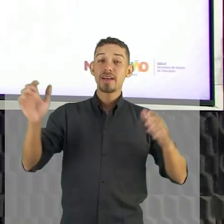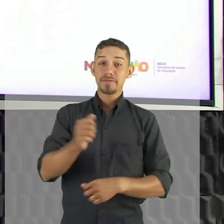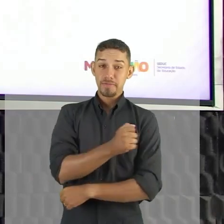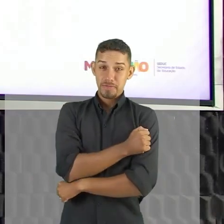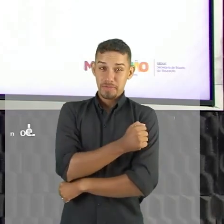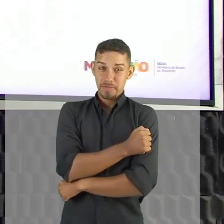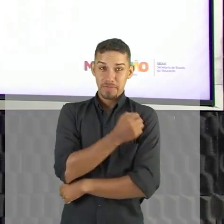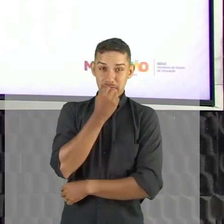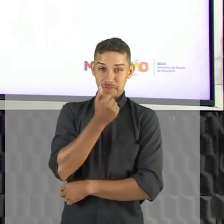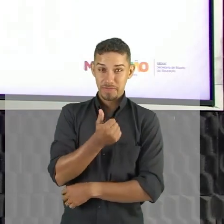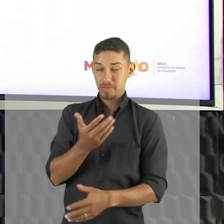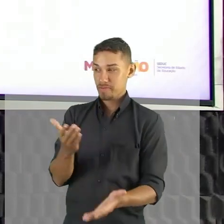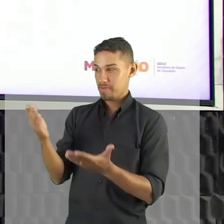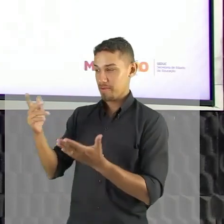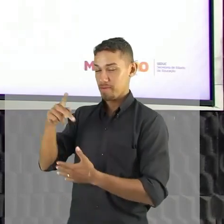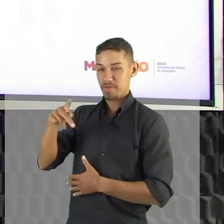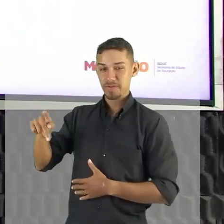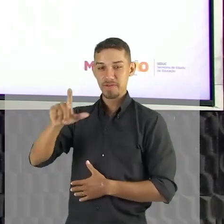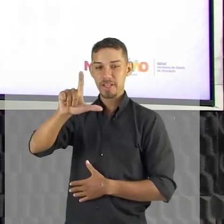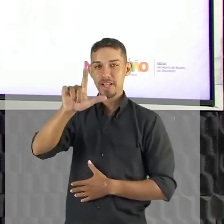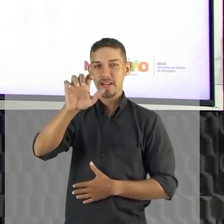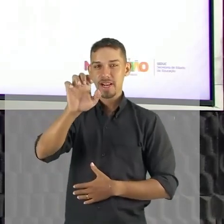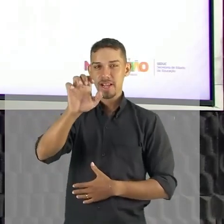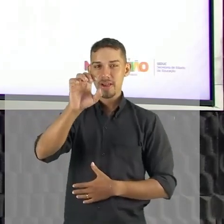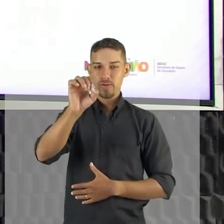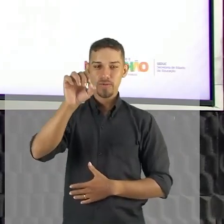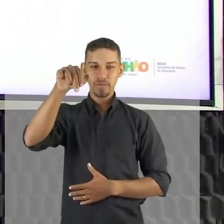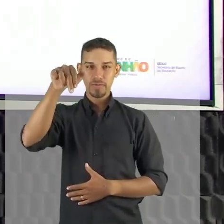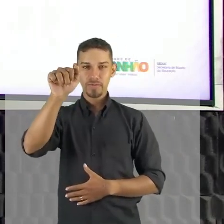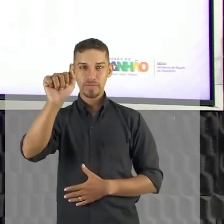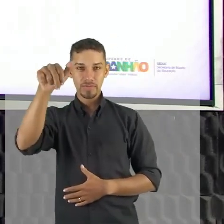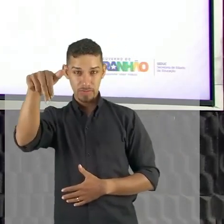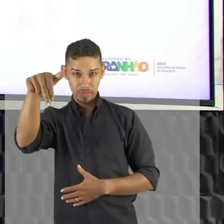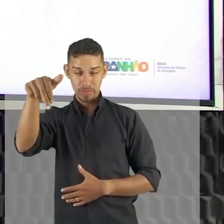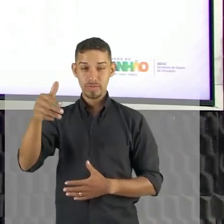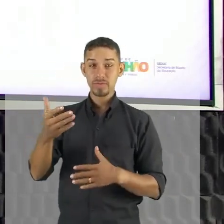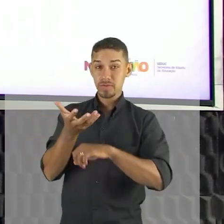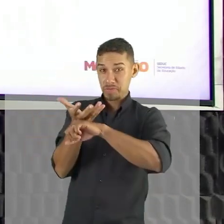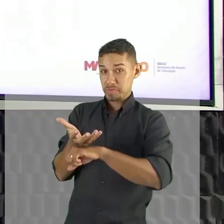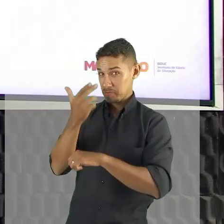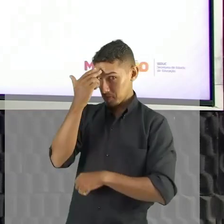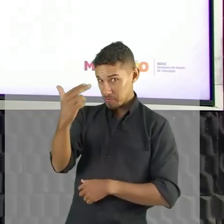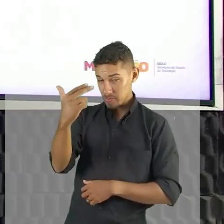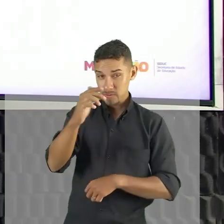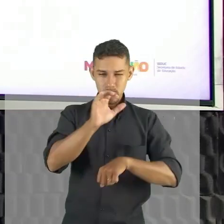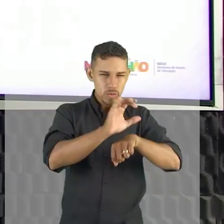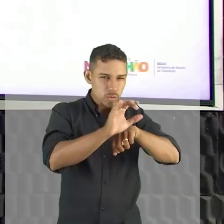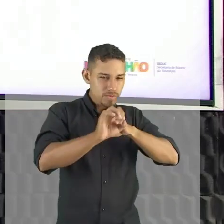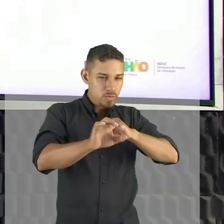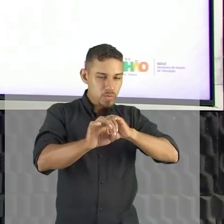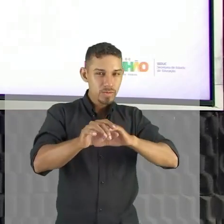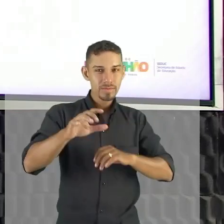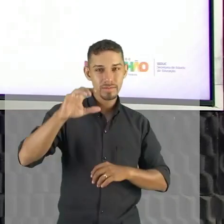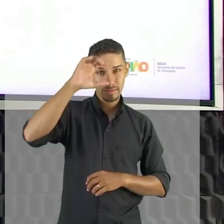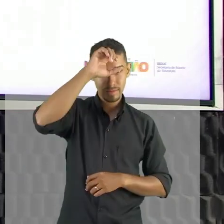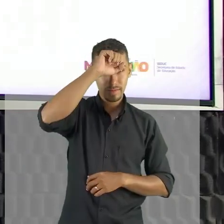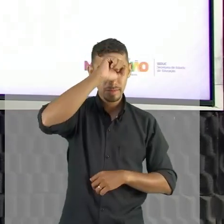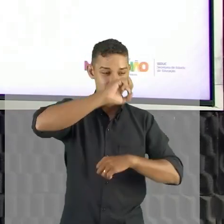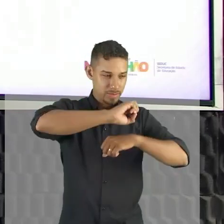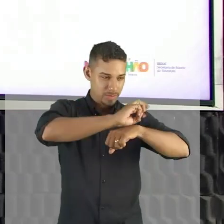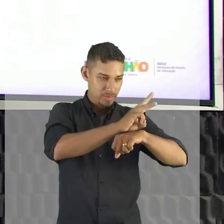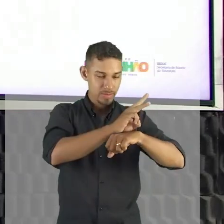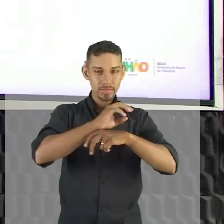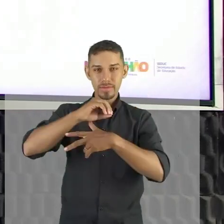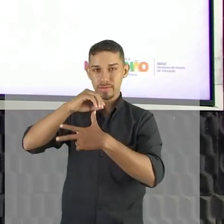Olá, estudante, professor Leonan Rodrigues de História, aqui com um cursinho preparatório para o Enem e também para o PAS da